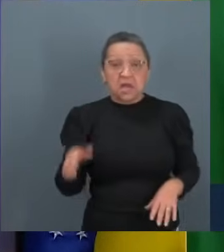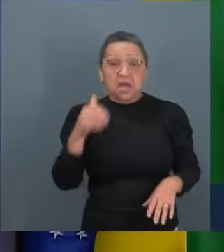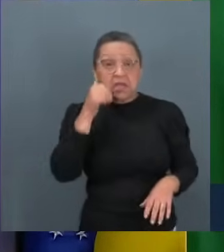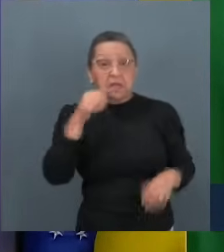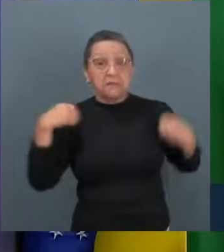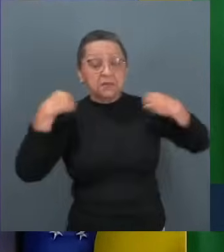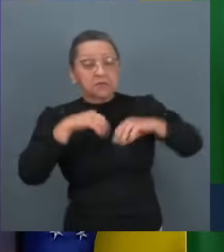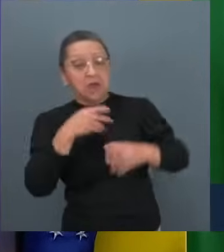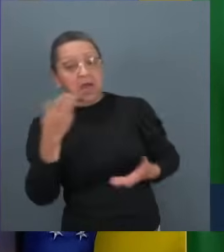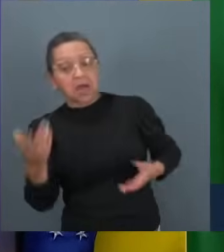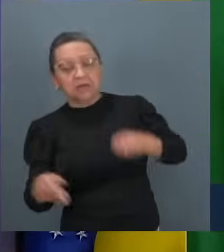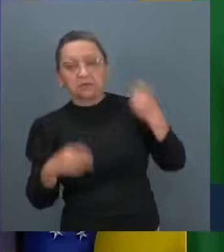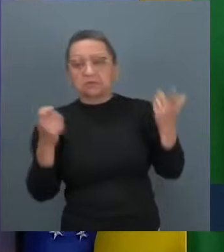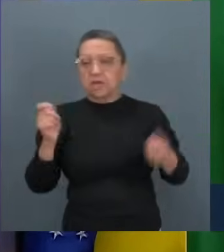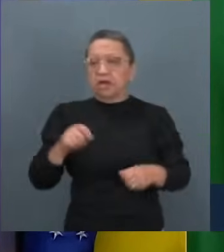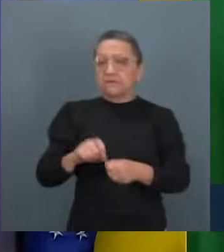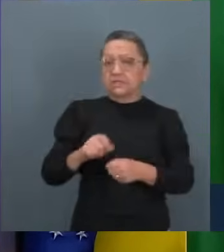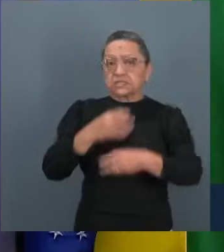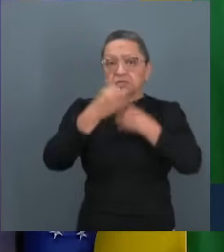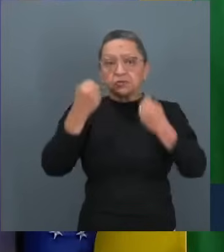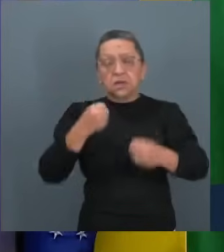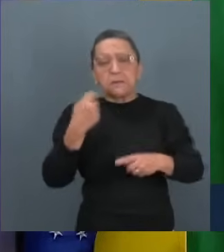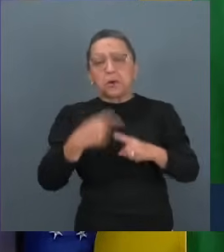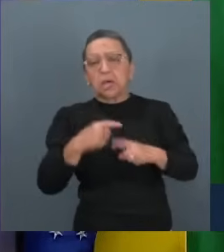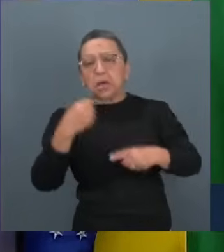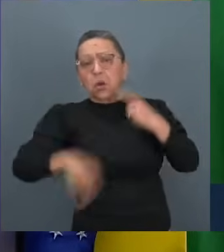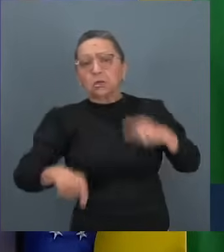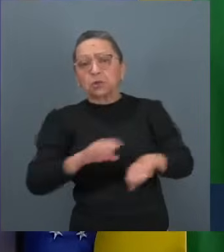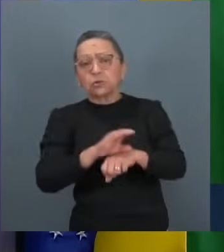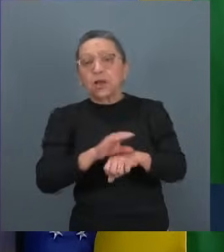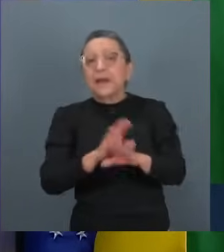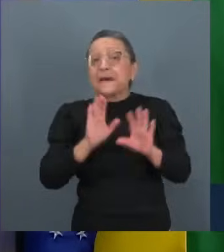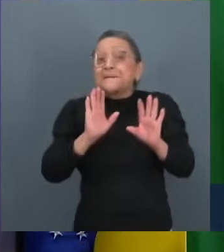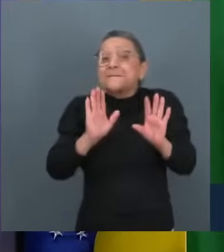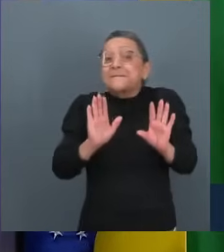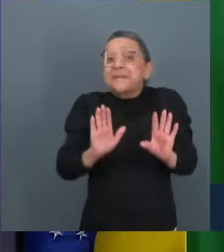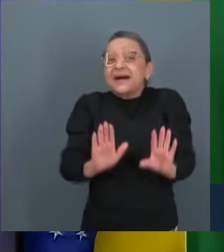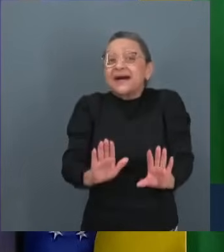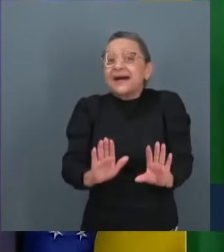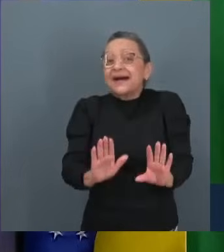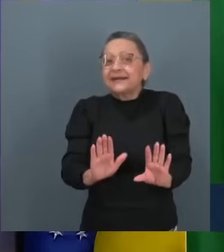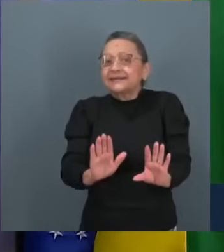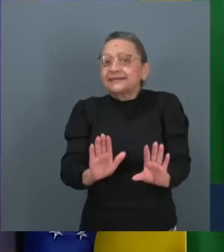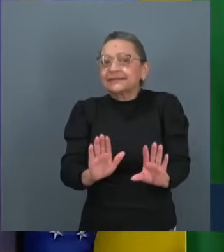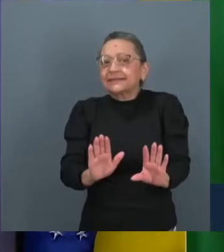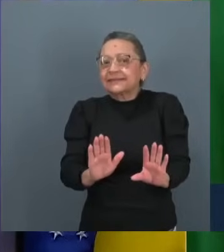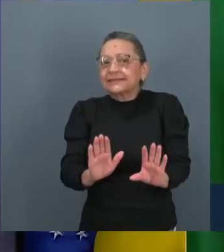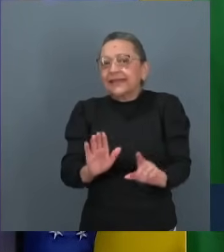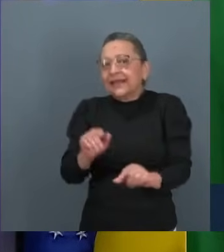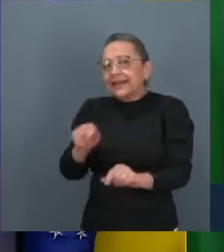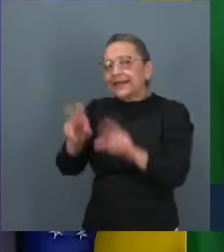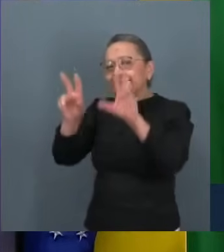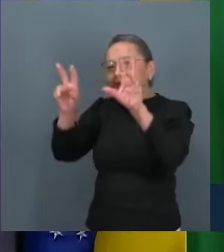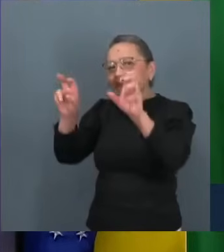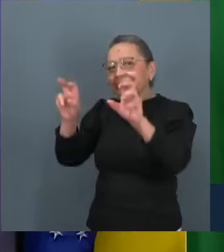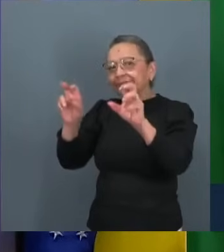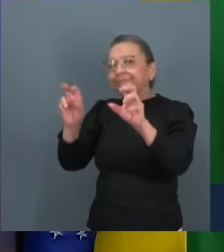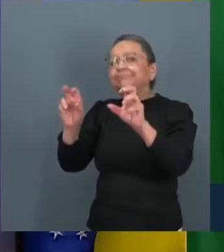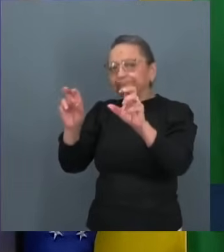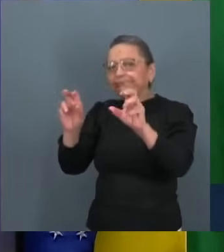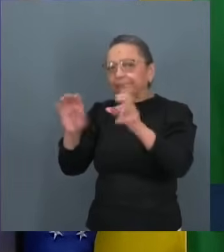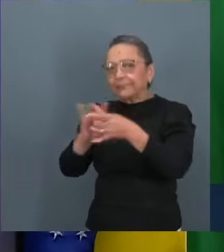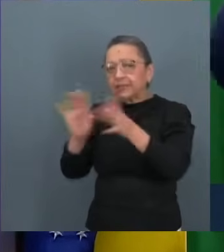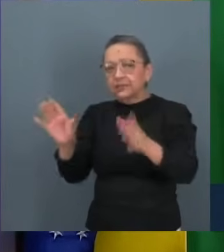fazer censura, é uma coisa que é inconstitucional, mas nesse caso abriu a exceção.